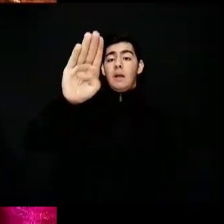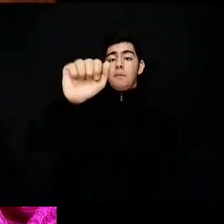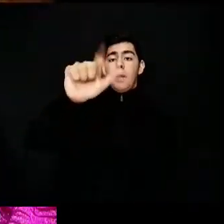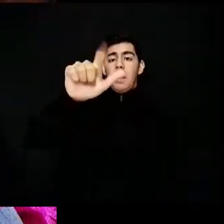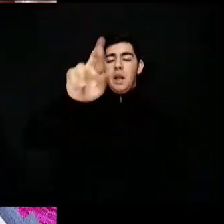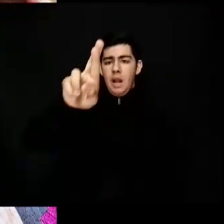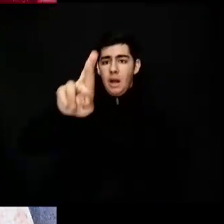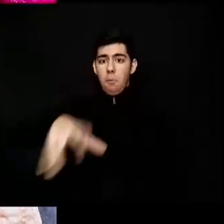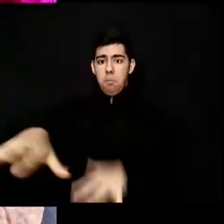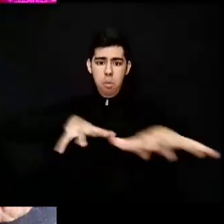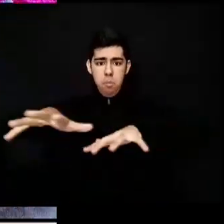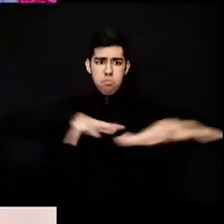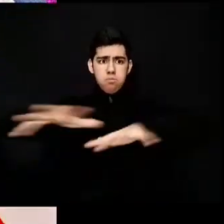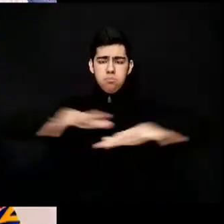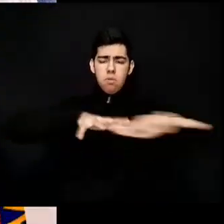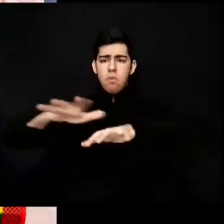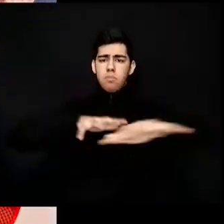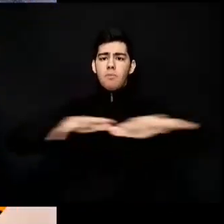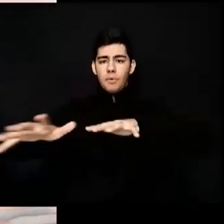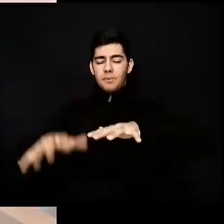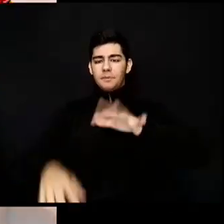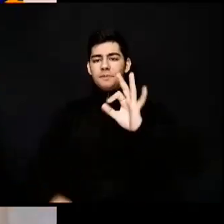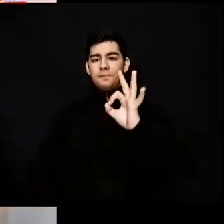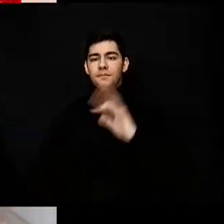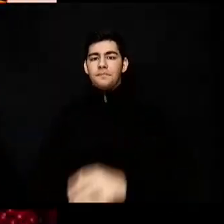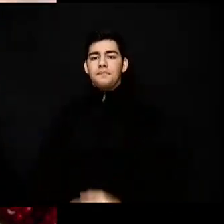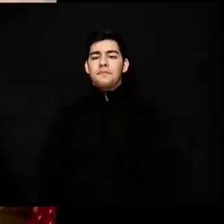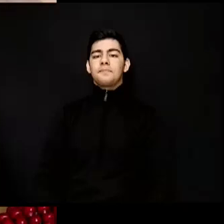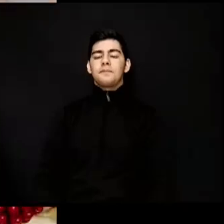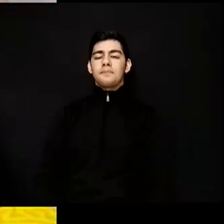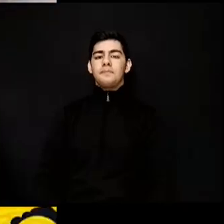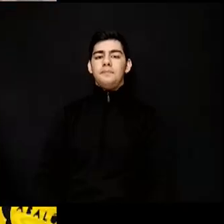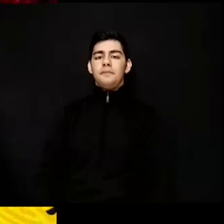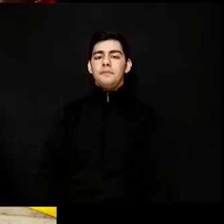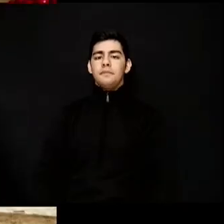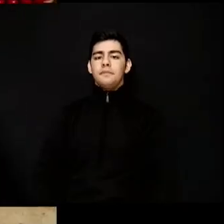tudo. É isso. Muito bom.